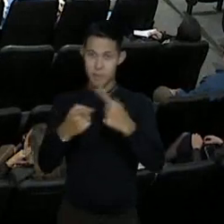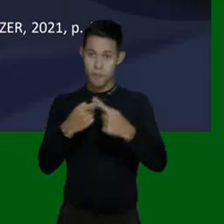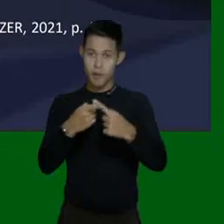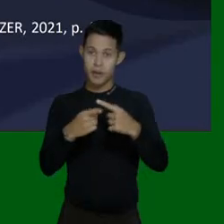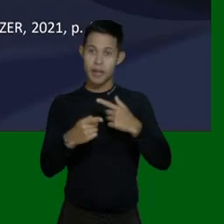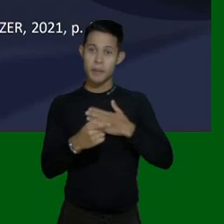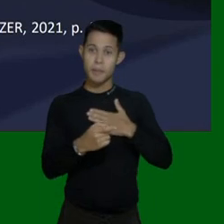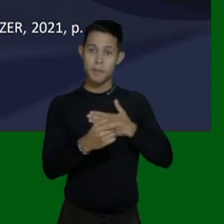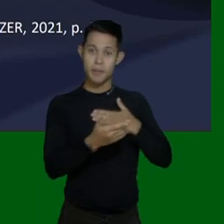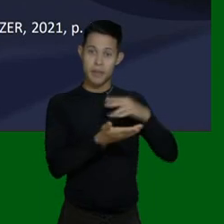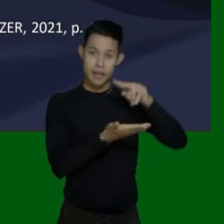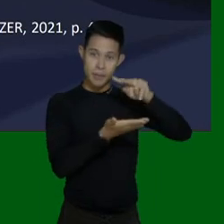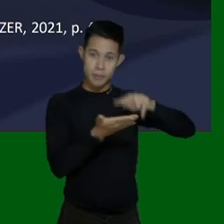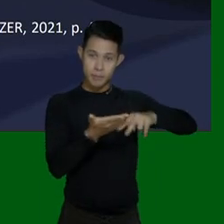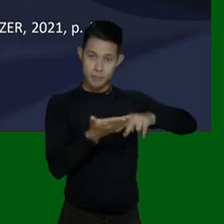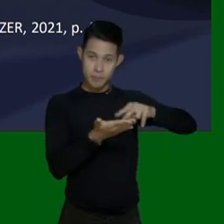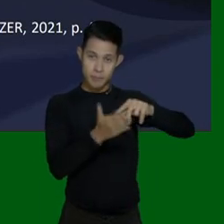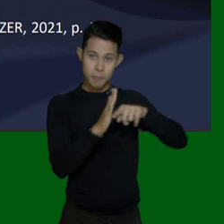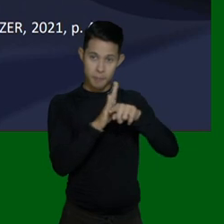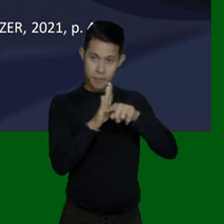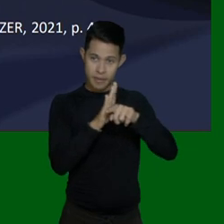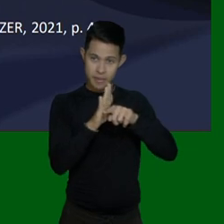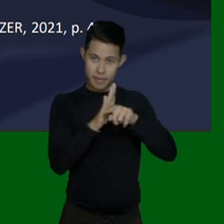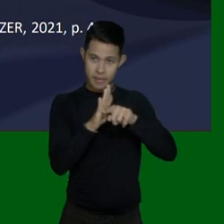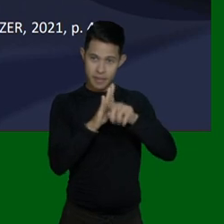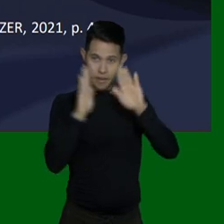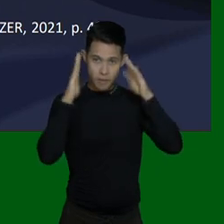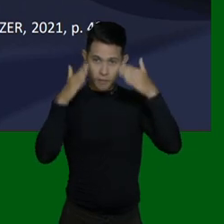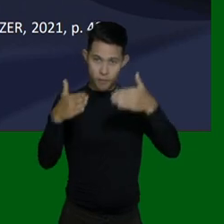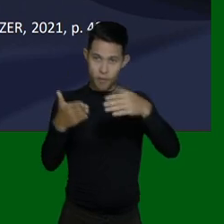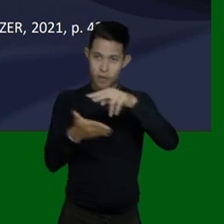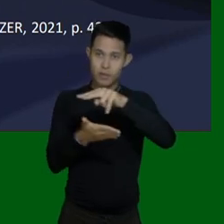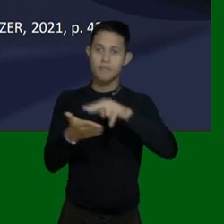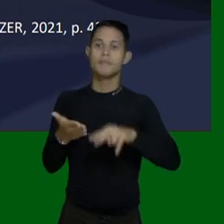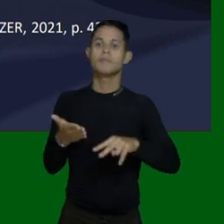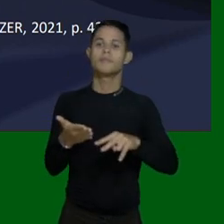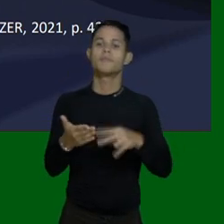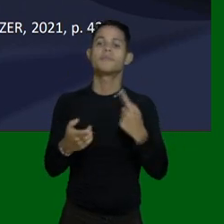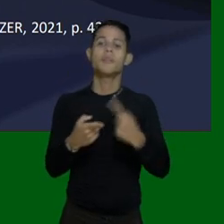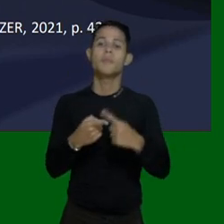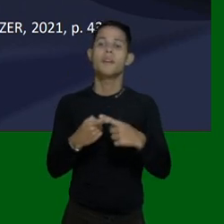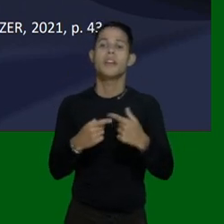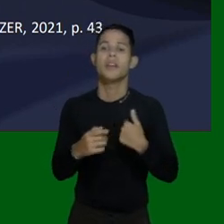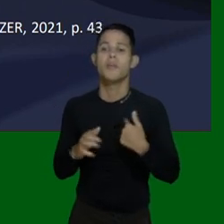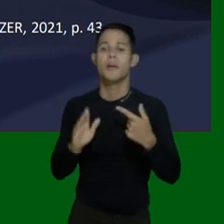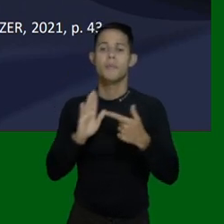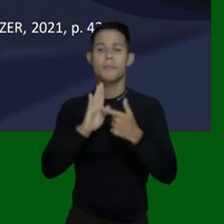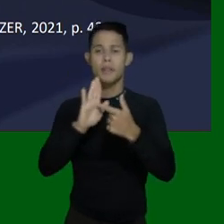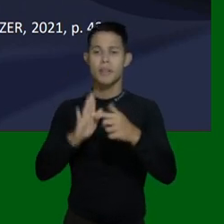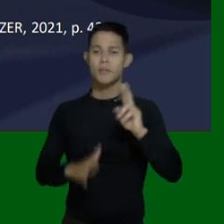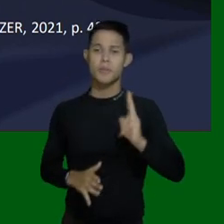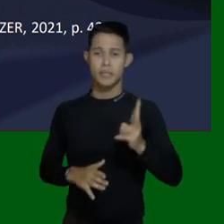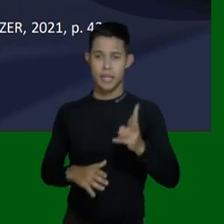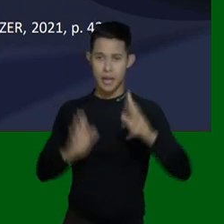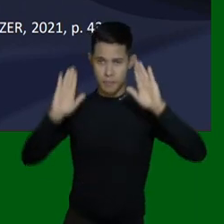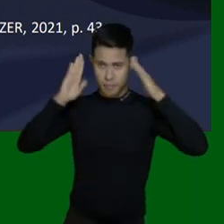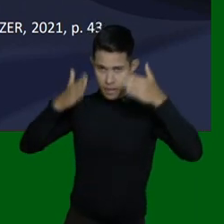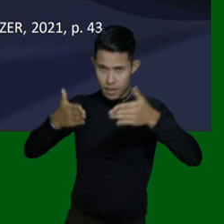éem cima da leitura por que que eu por que que eu trago Sempre Mais em cima da